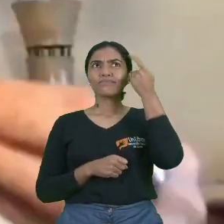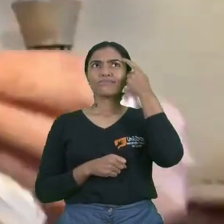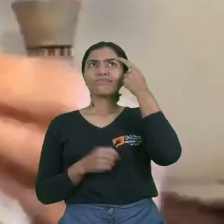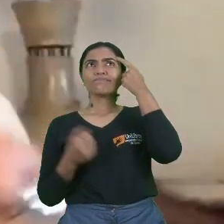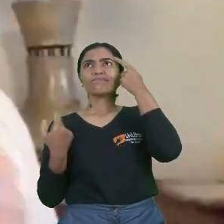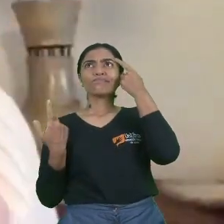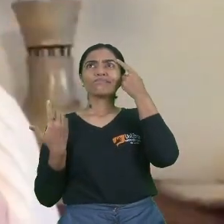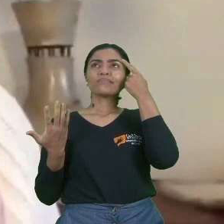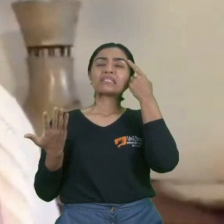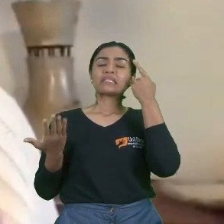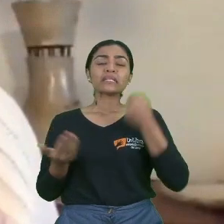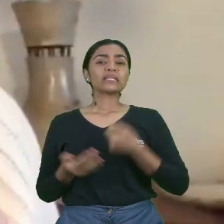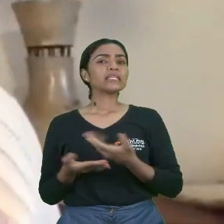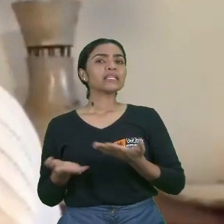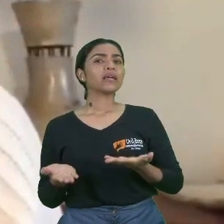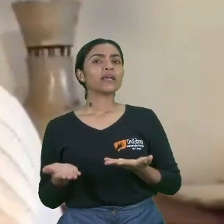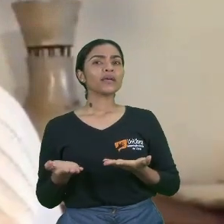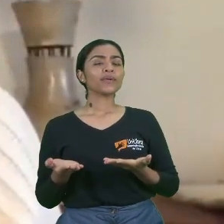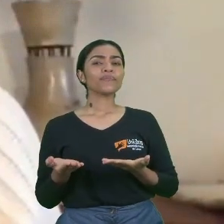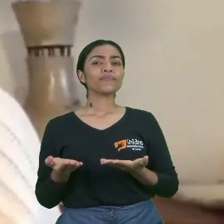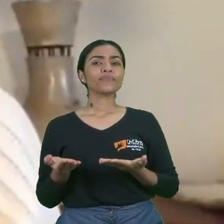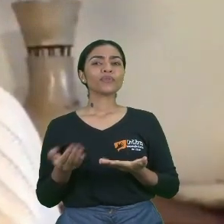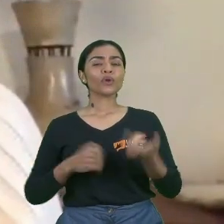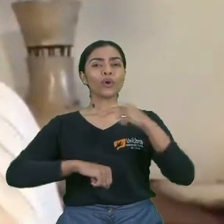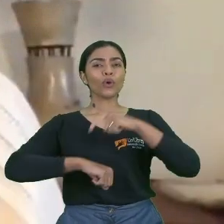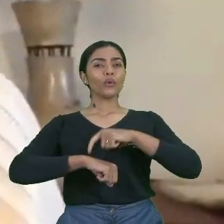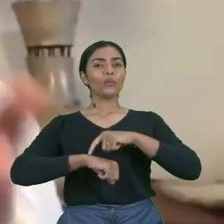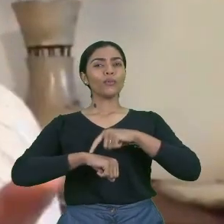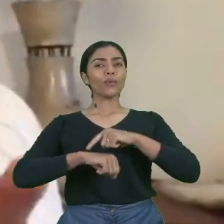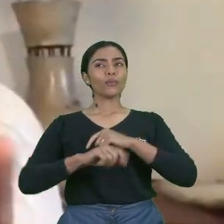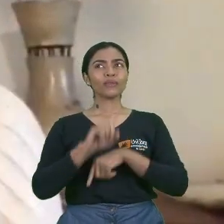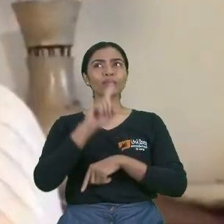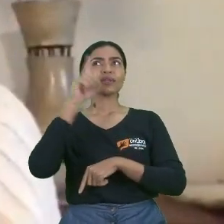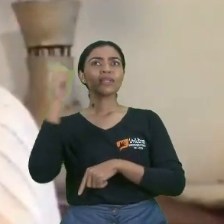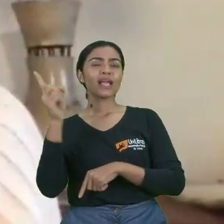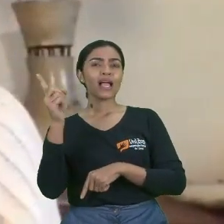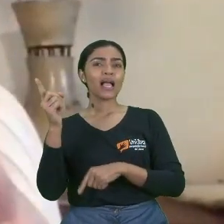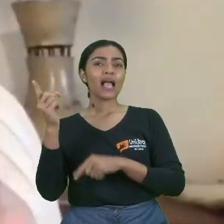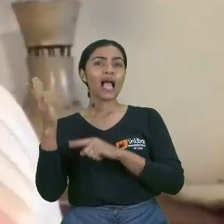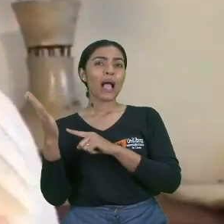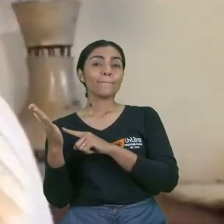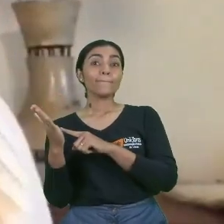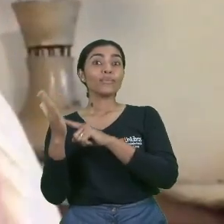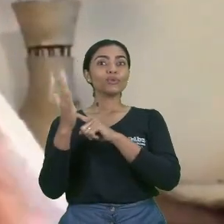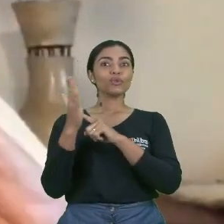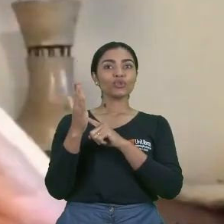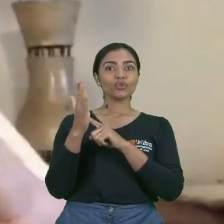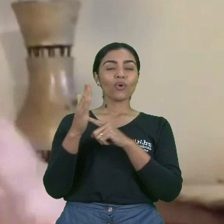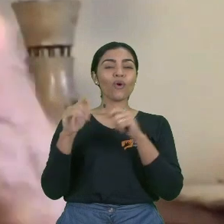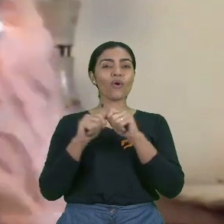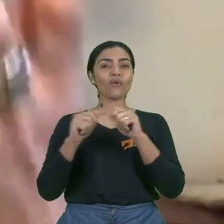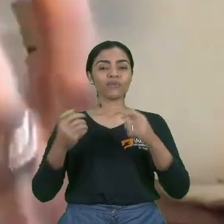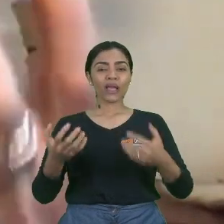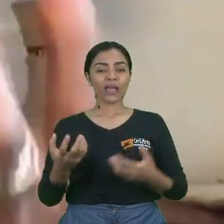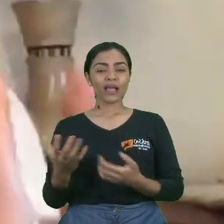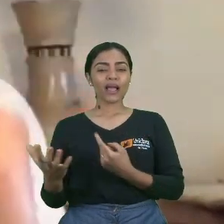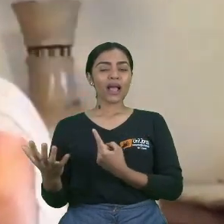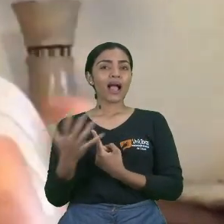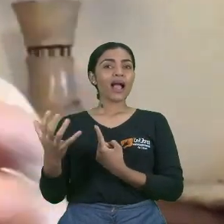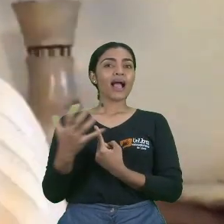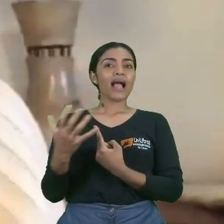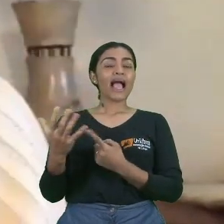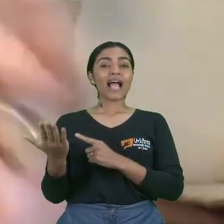não é assim não foi naquele momento indicador que ajudou vocês fazerem um pouco essa